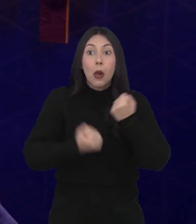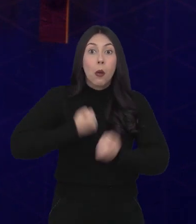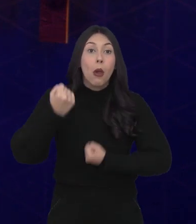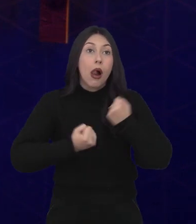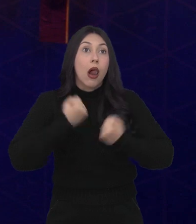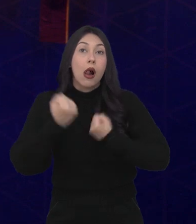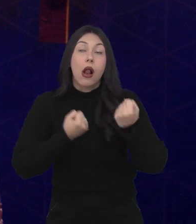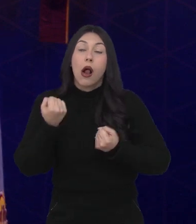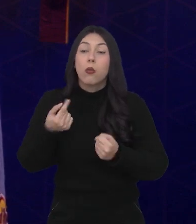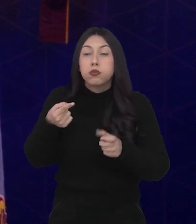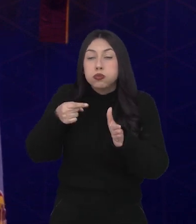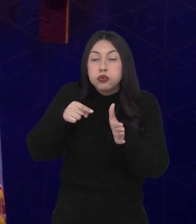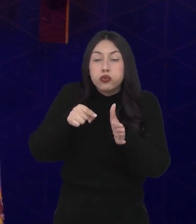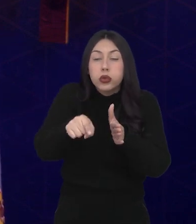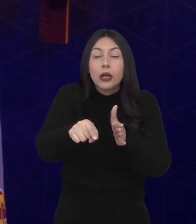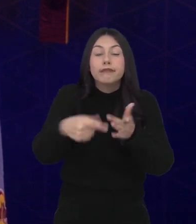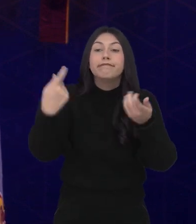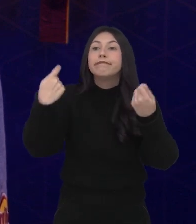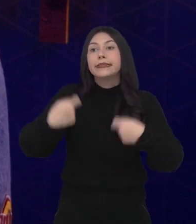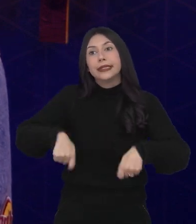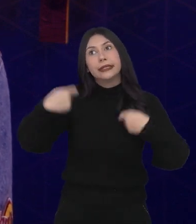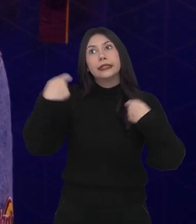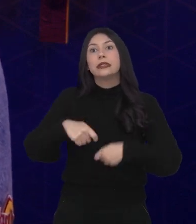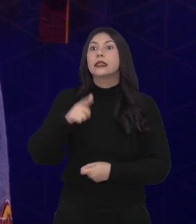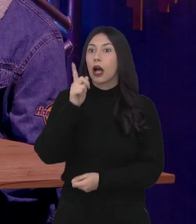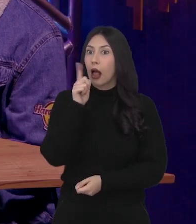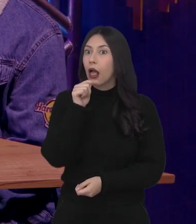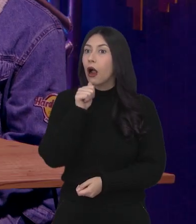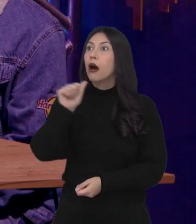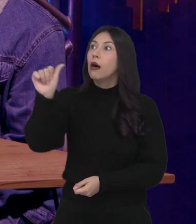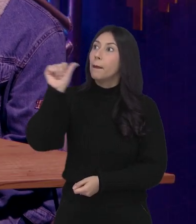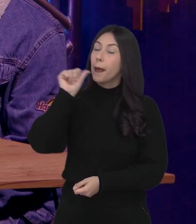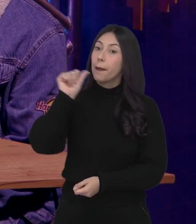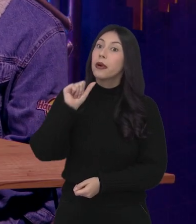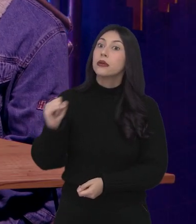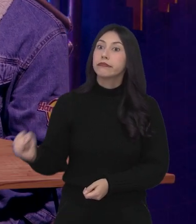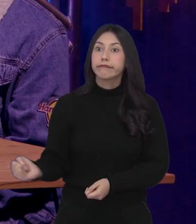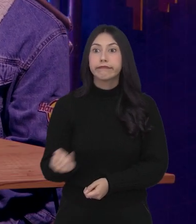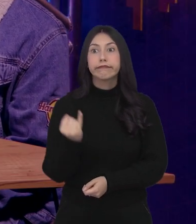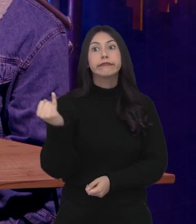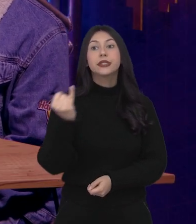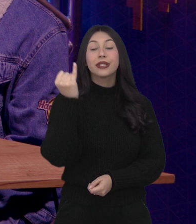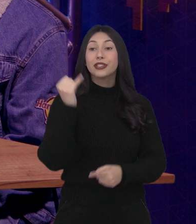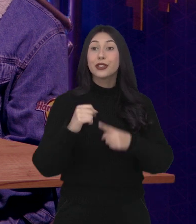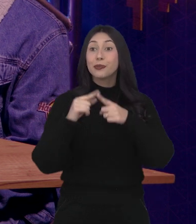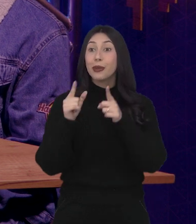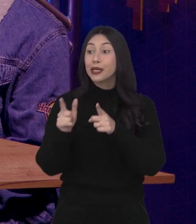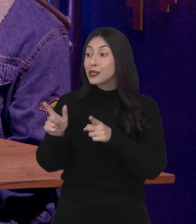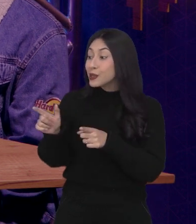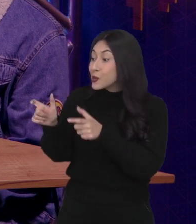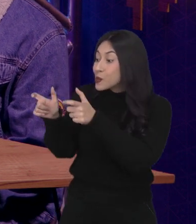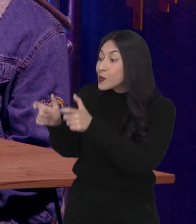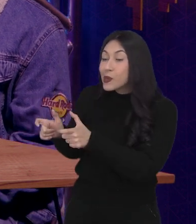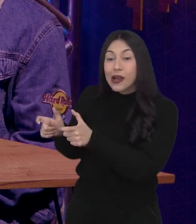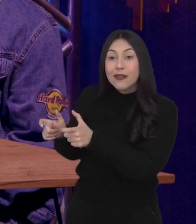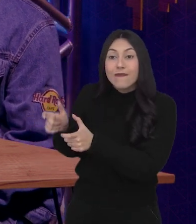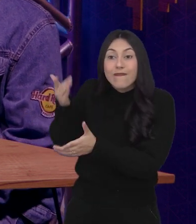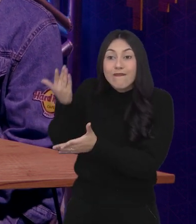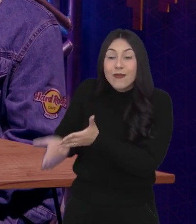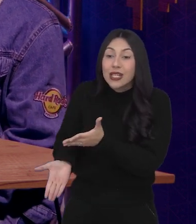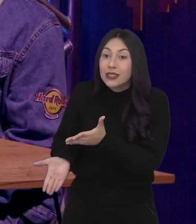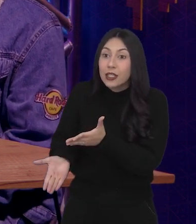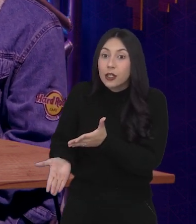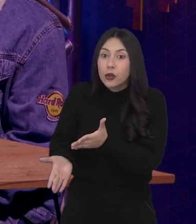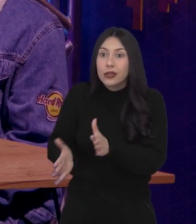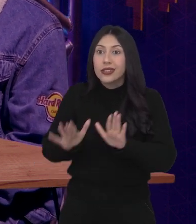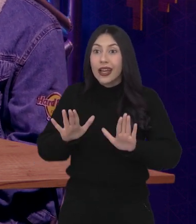para os maratonistas correr longas distâncias, a hidratação é muito importante. Pra caramba. E ela perdeu esse ponto de